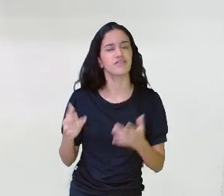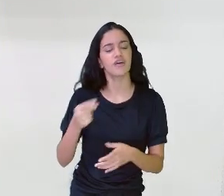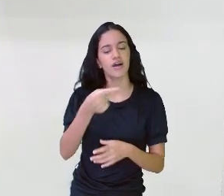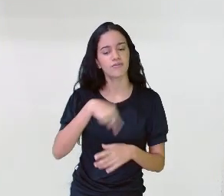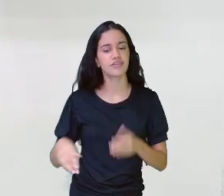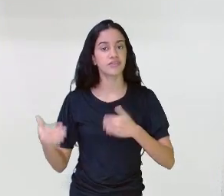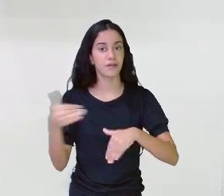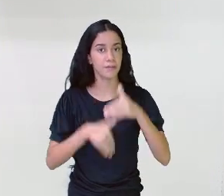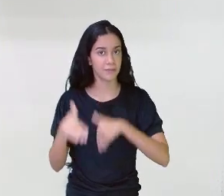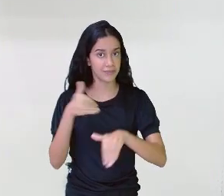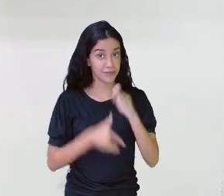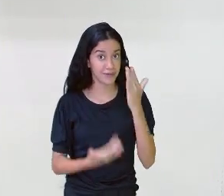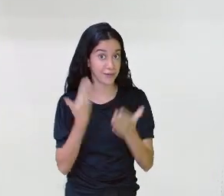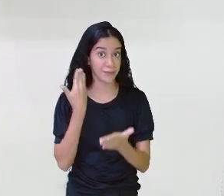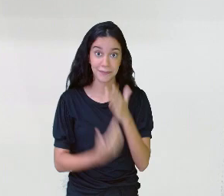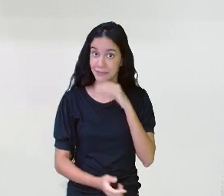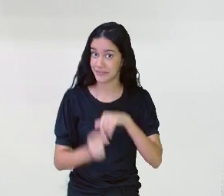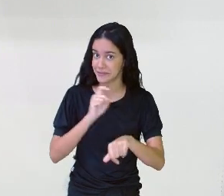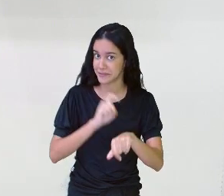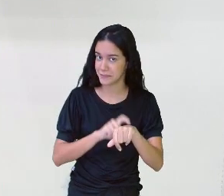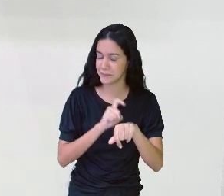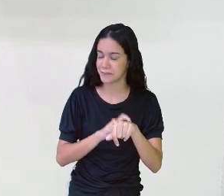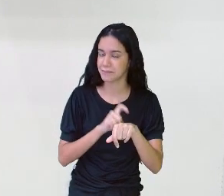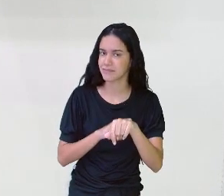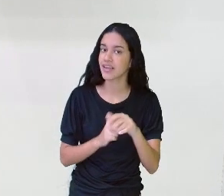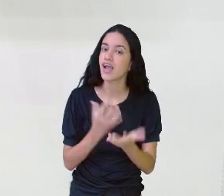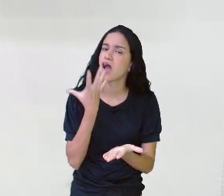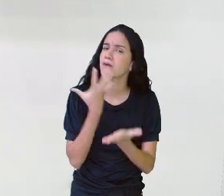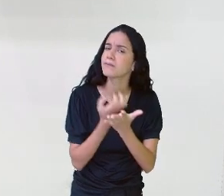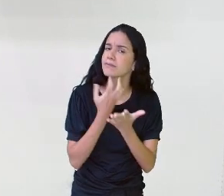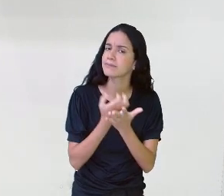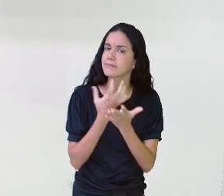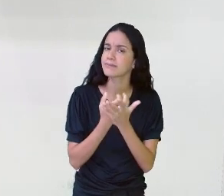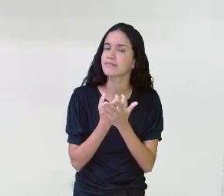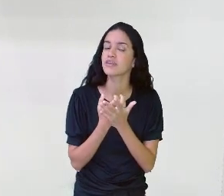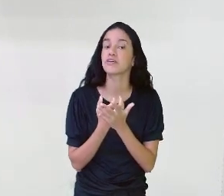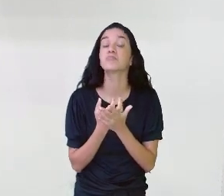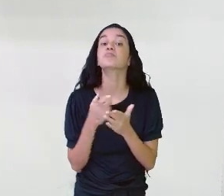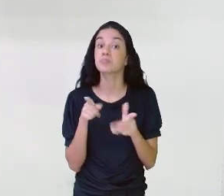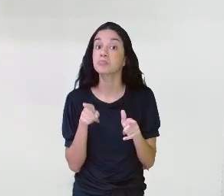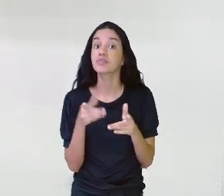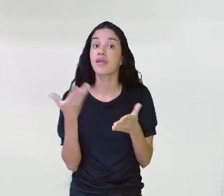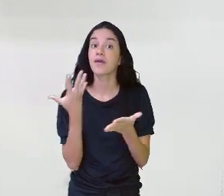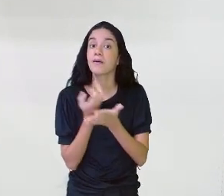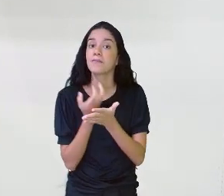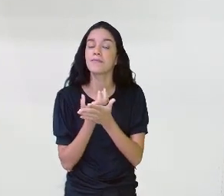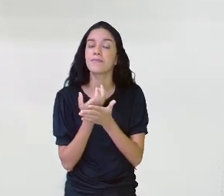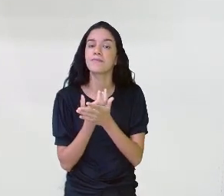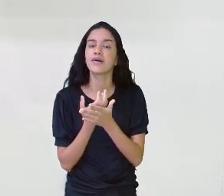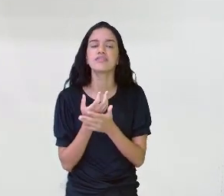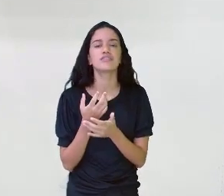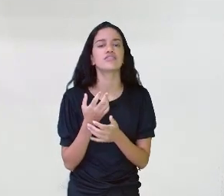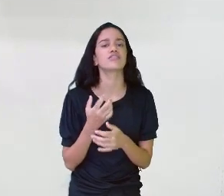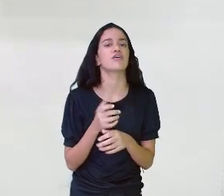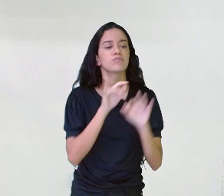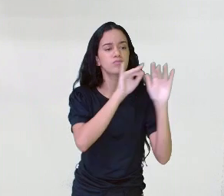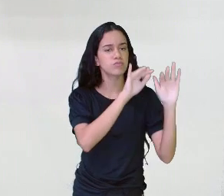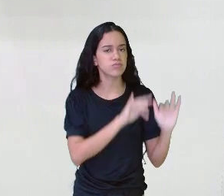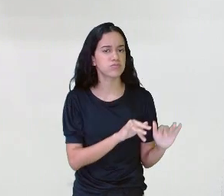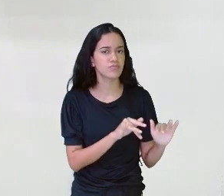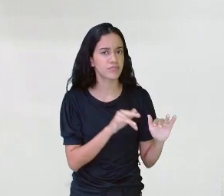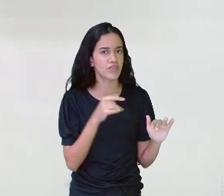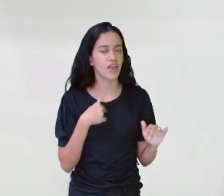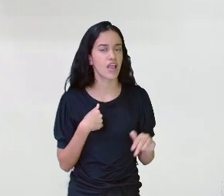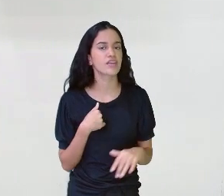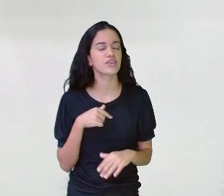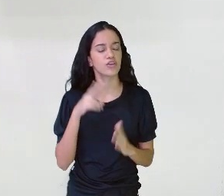participar, Então não perde tempo já. Quem ainda não baixou o aplicativo, baixa, já deixa a mensagem que eu